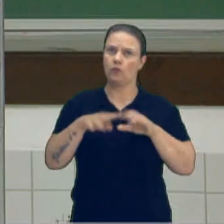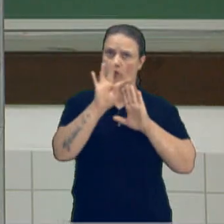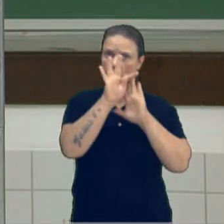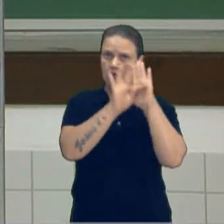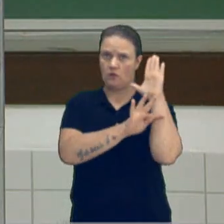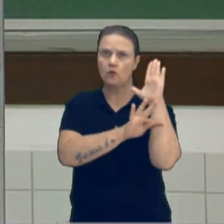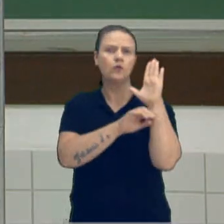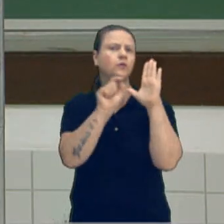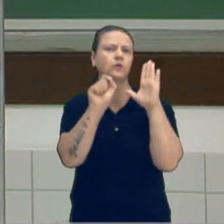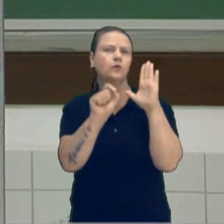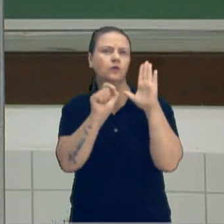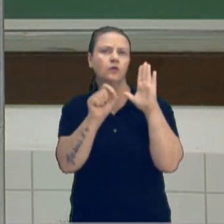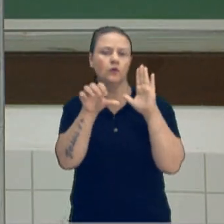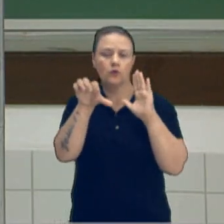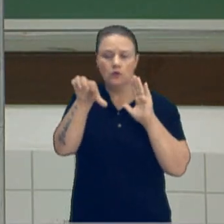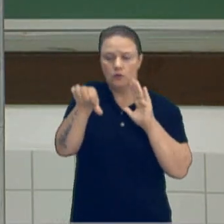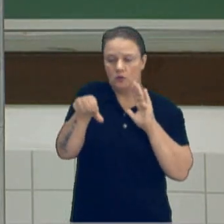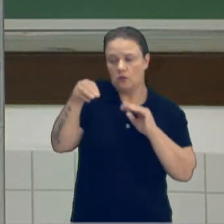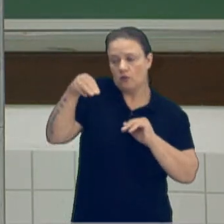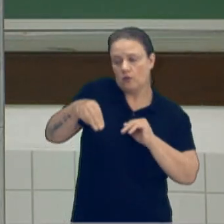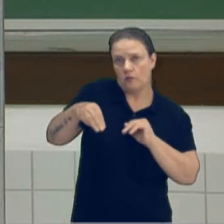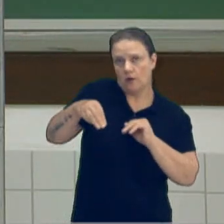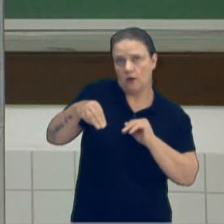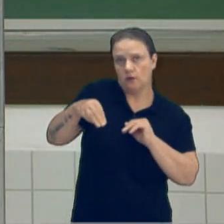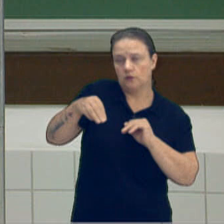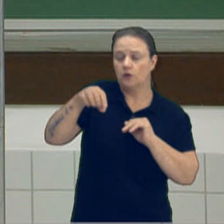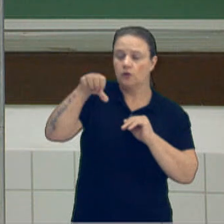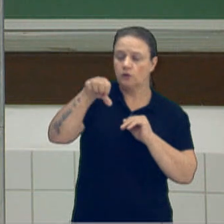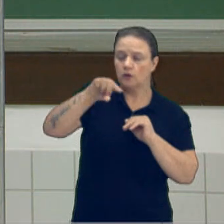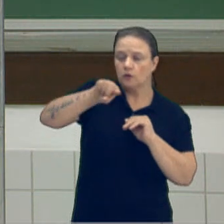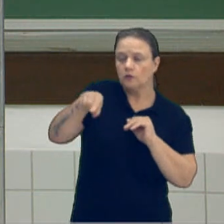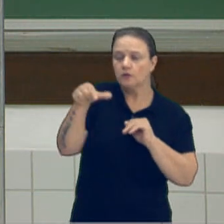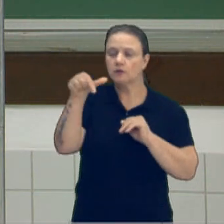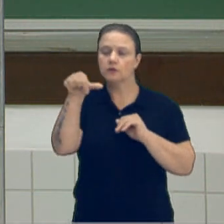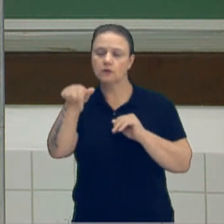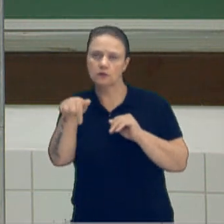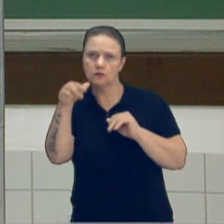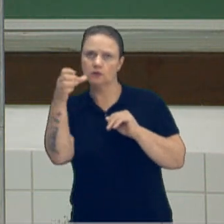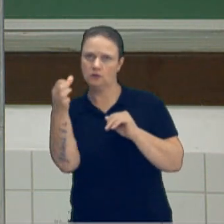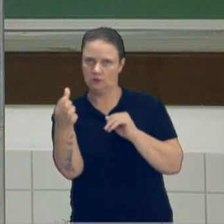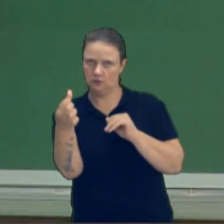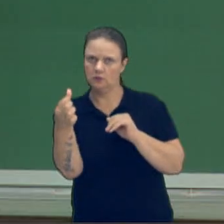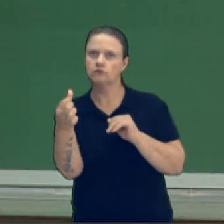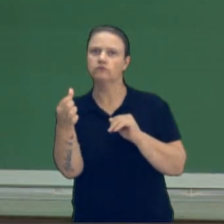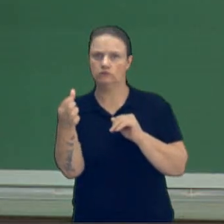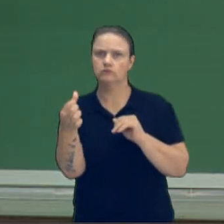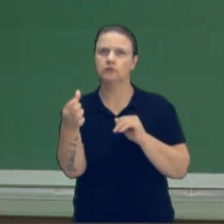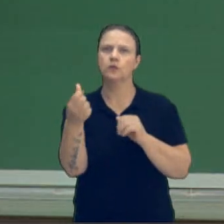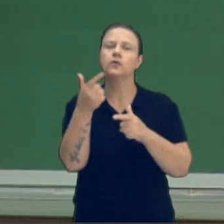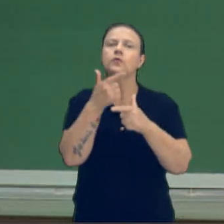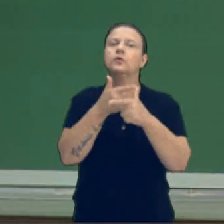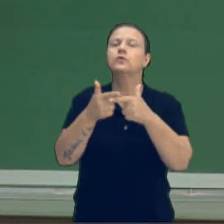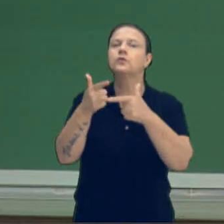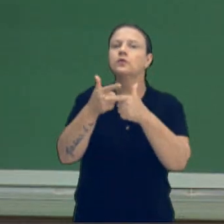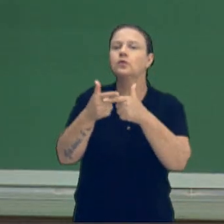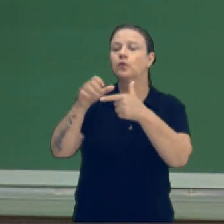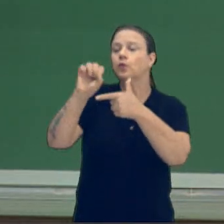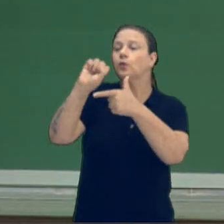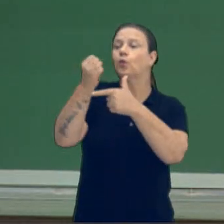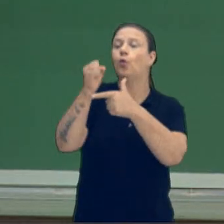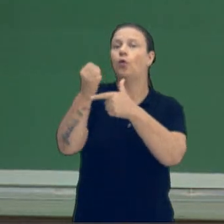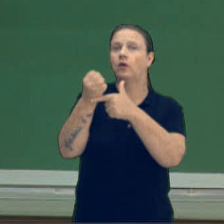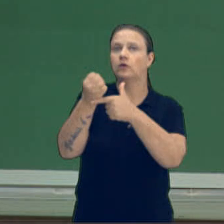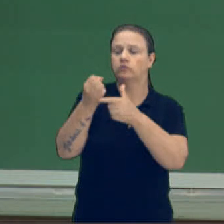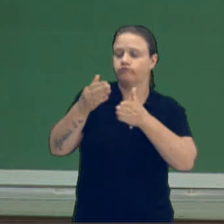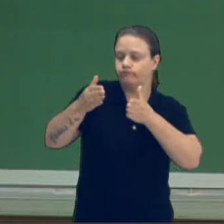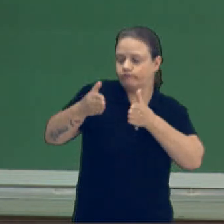está marcando que são 9,76 metros. Esse 9,76 metros, ele é dividido por 8 raias